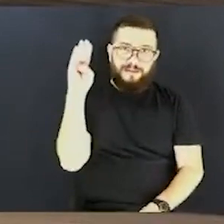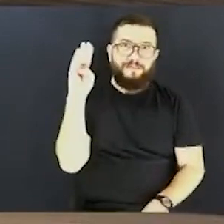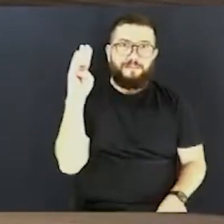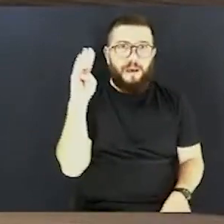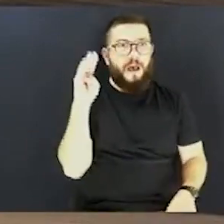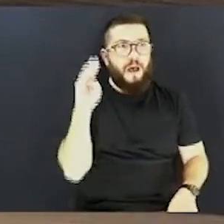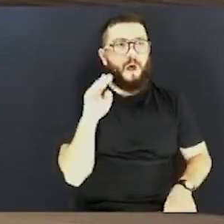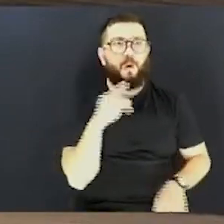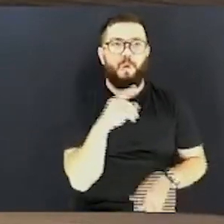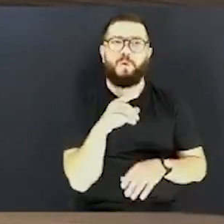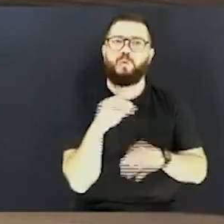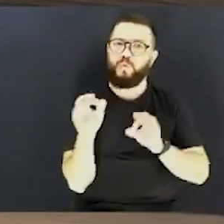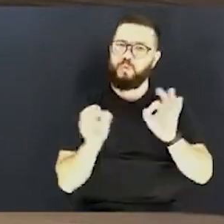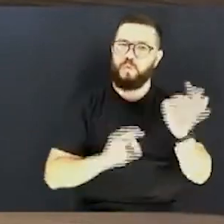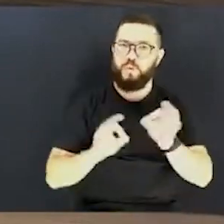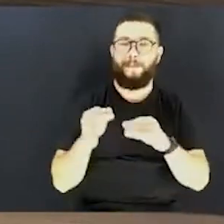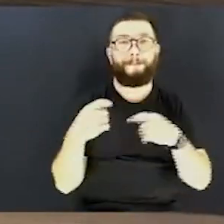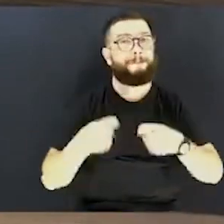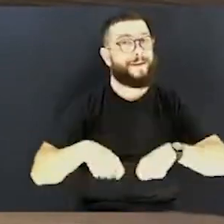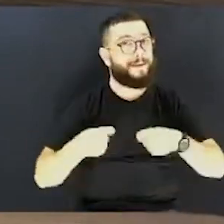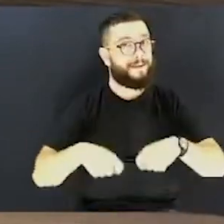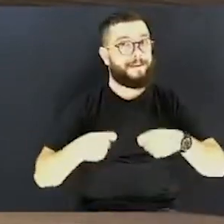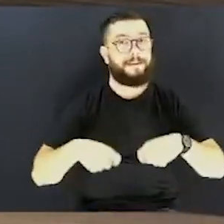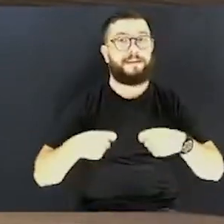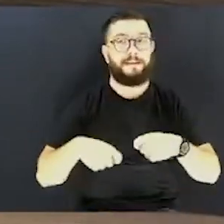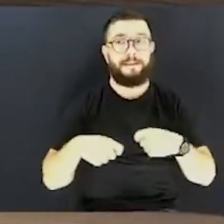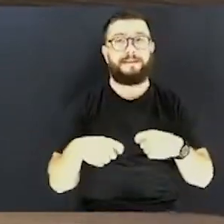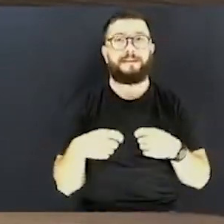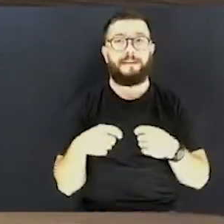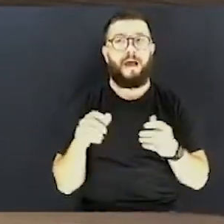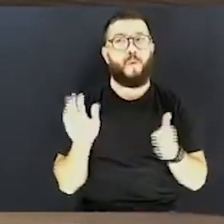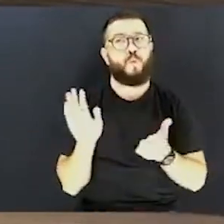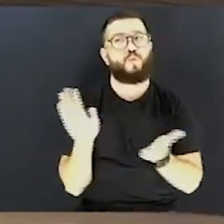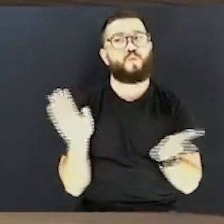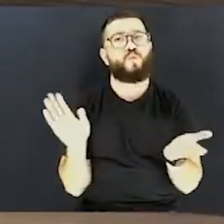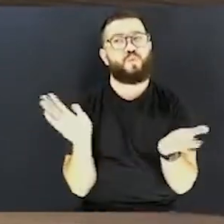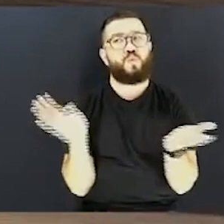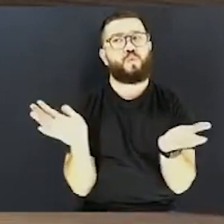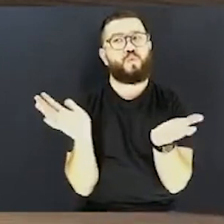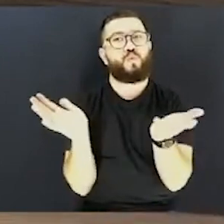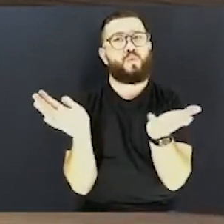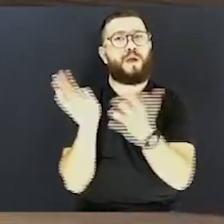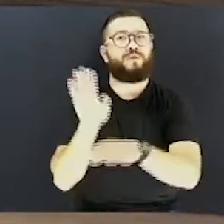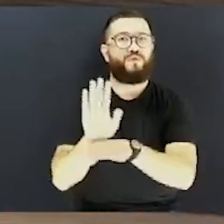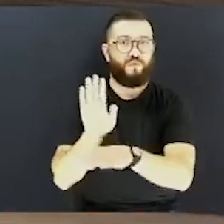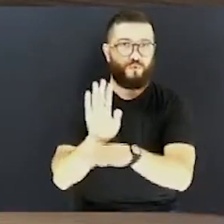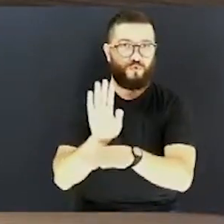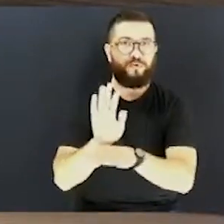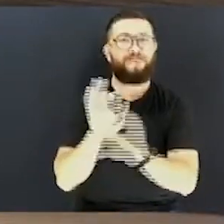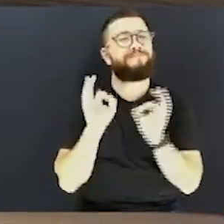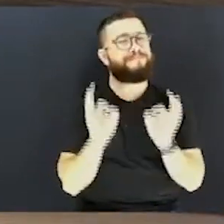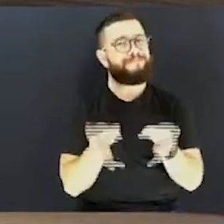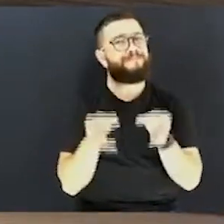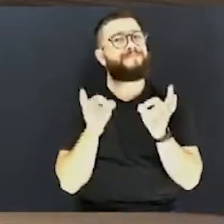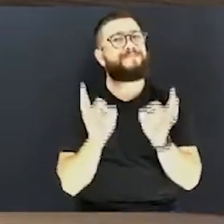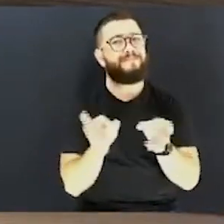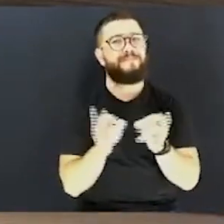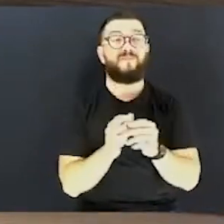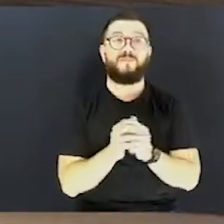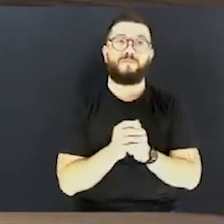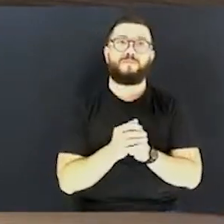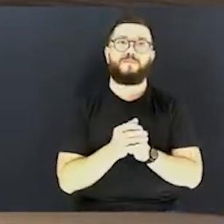né? Como o vereador falou, é constitucional. Então, a gente tem recurso. Mas a gente, ainda assim, numa capital como Curitiba,